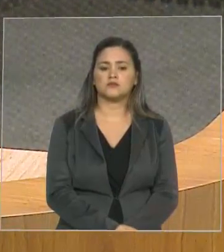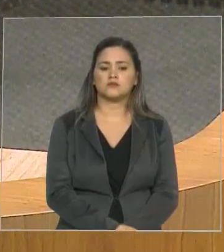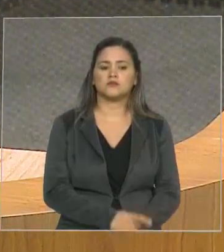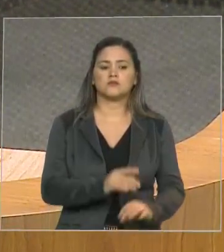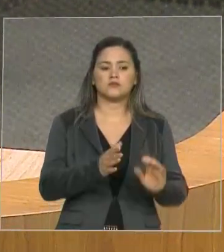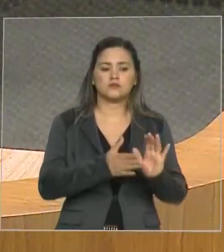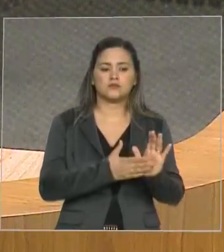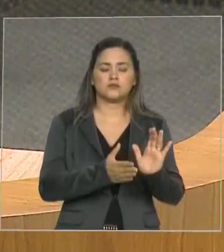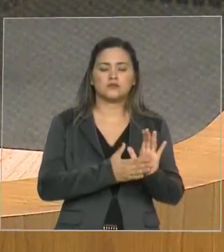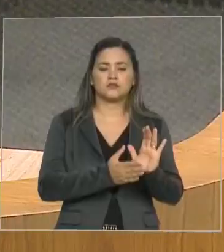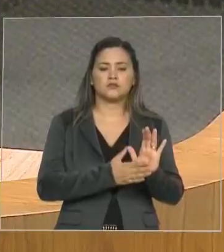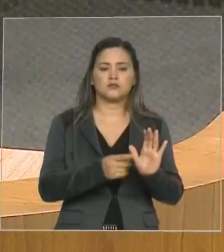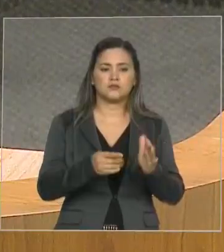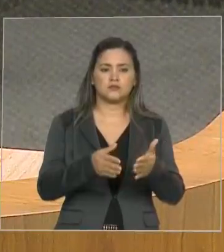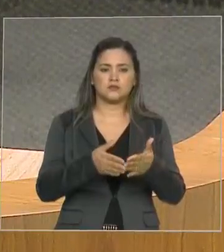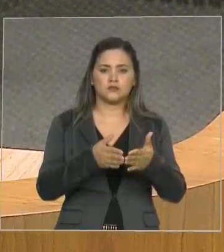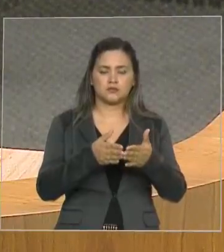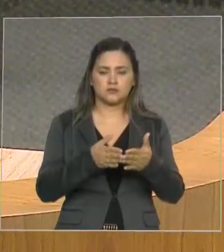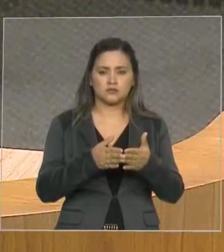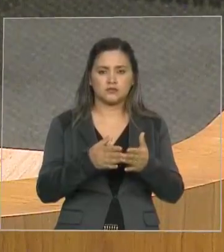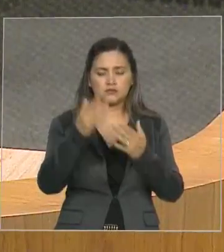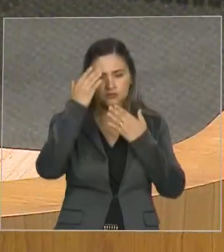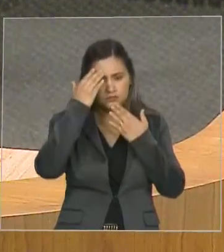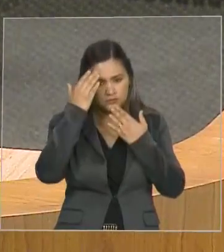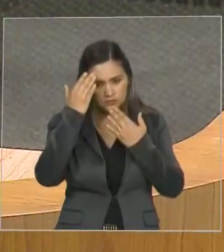já agradecendo esta